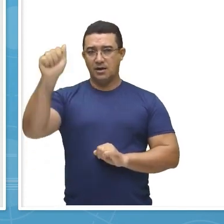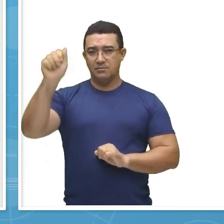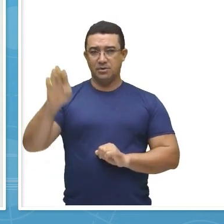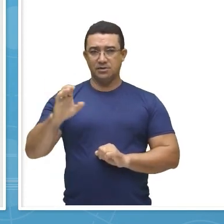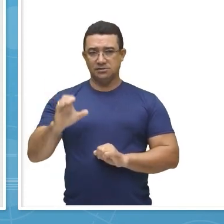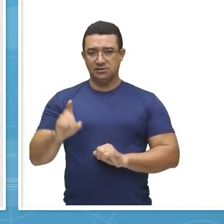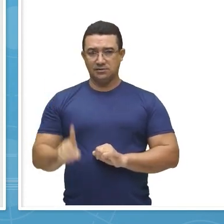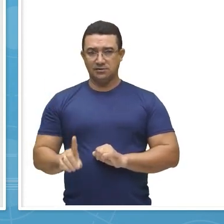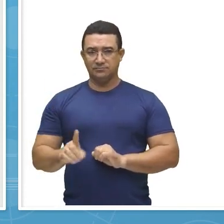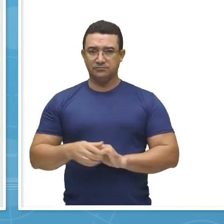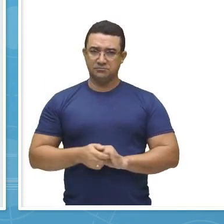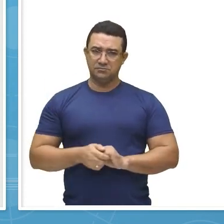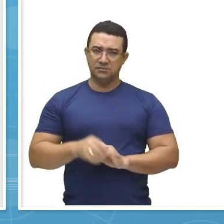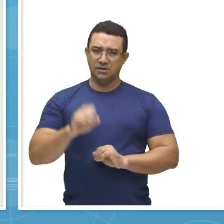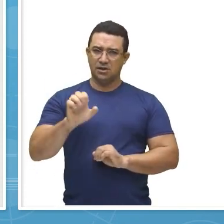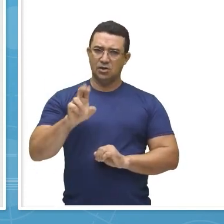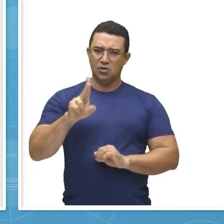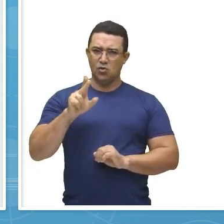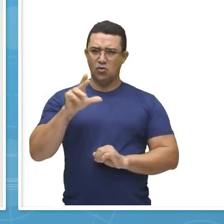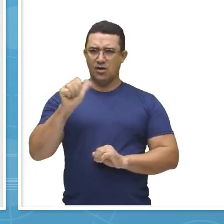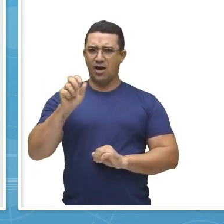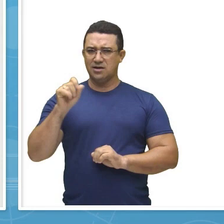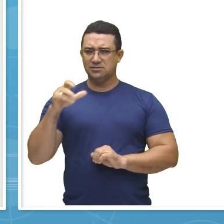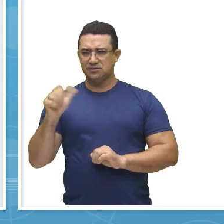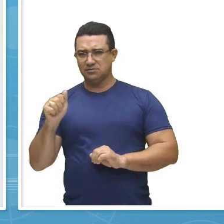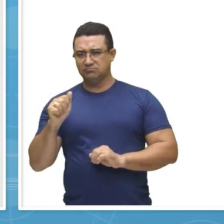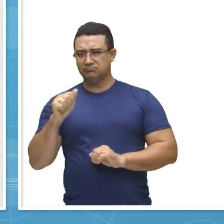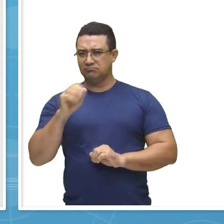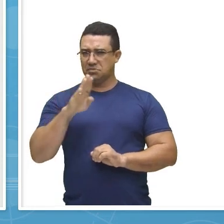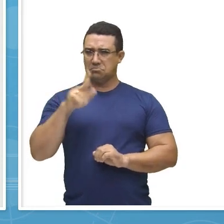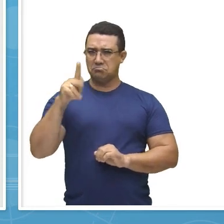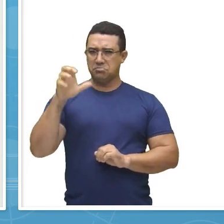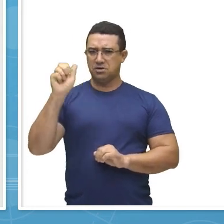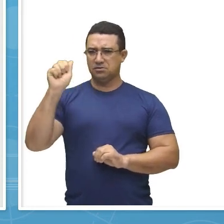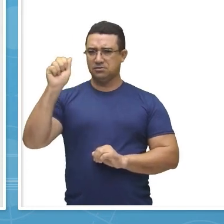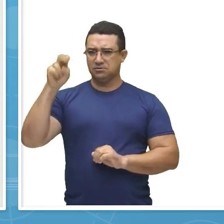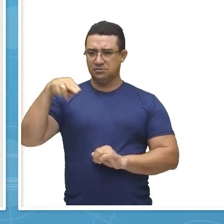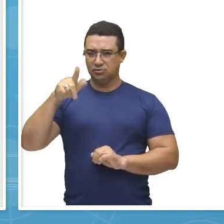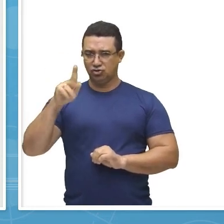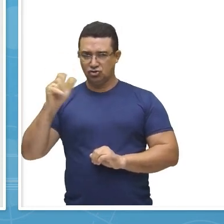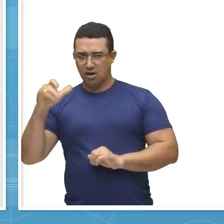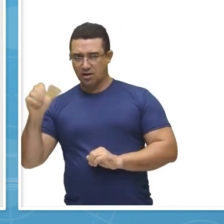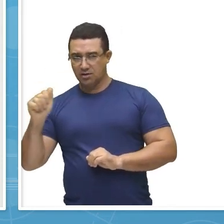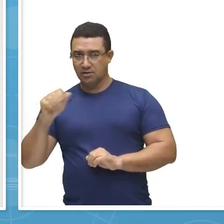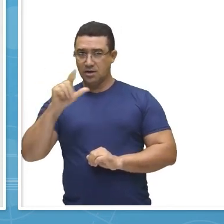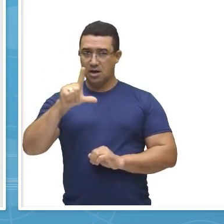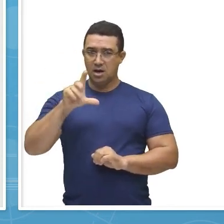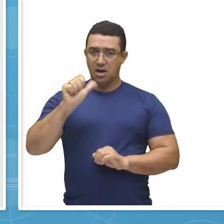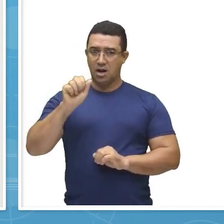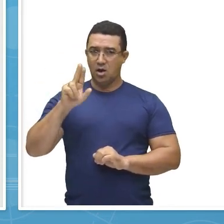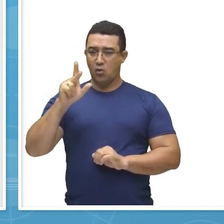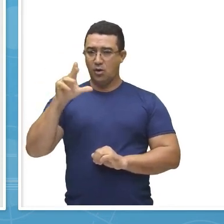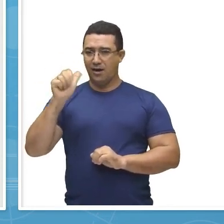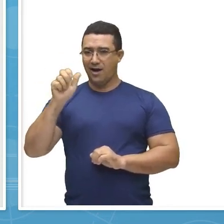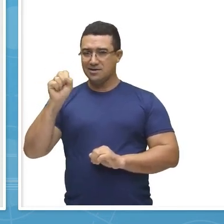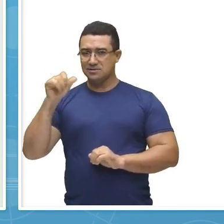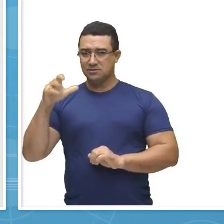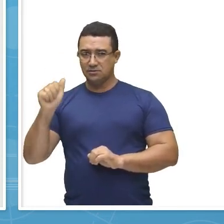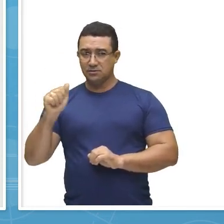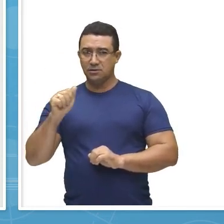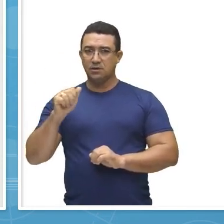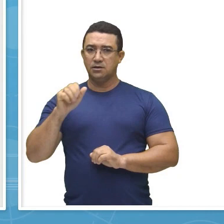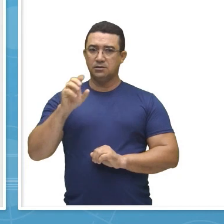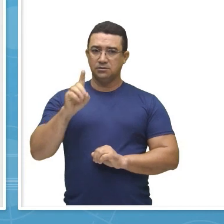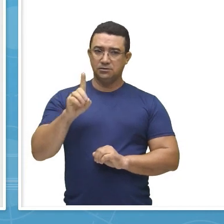A, Eurásia, na letra B nós temos a Pangeia, na letra C, a Laurásia e na letra D, né,